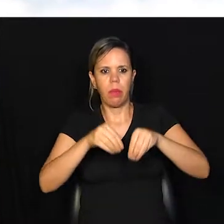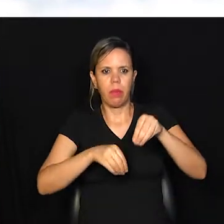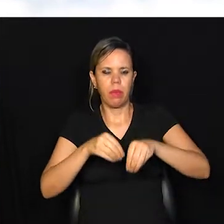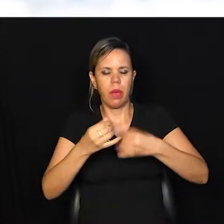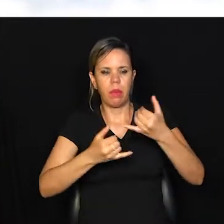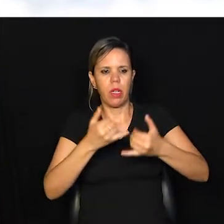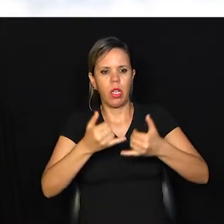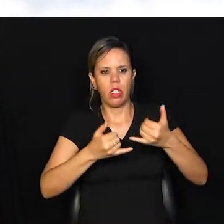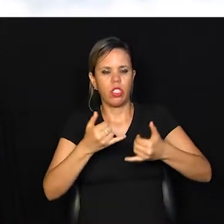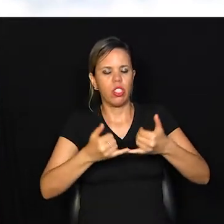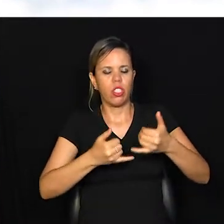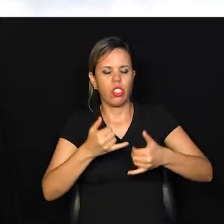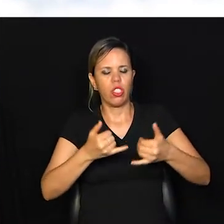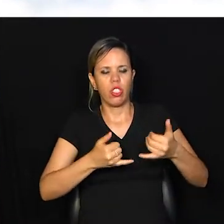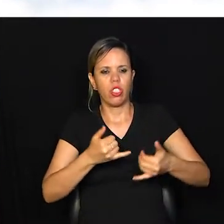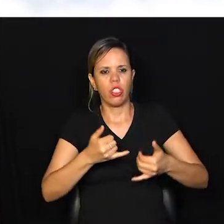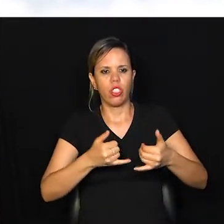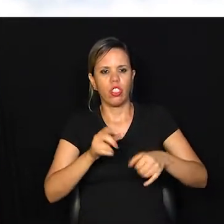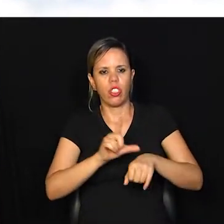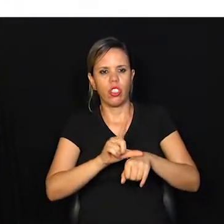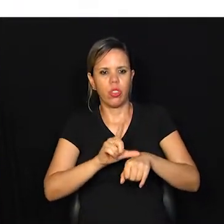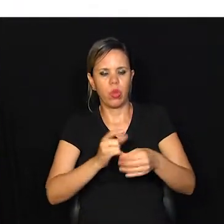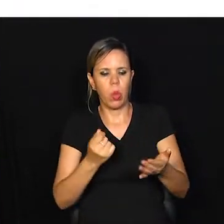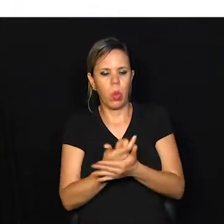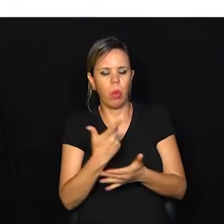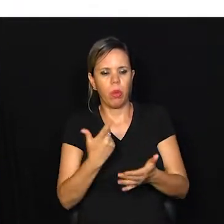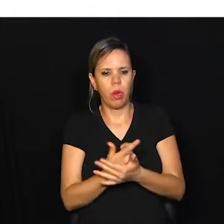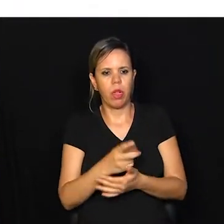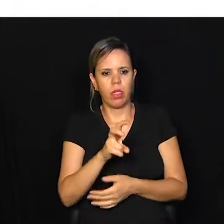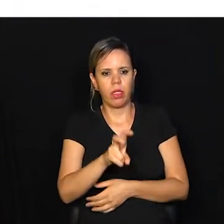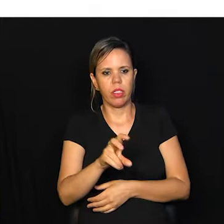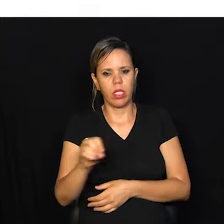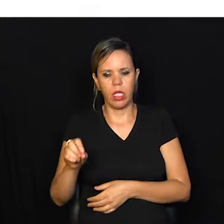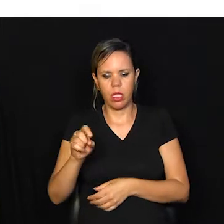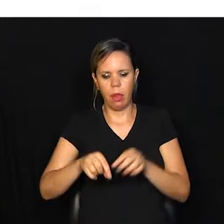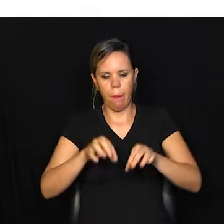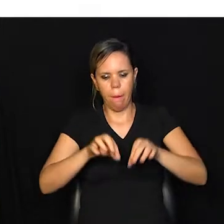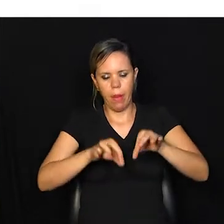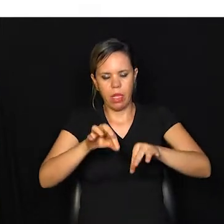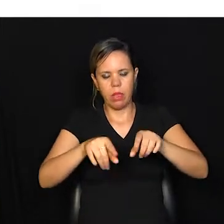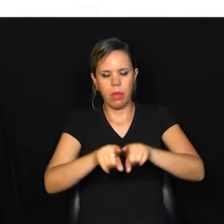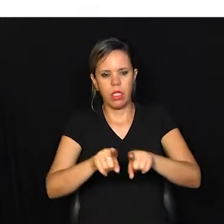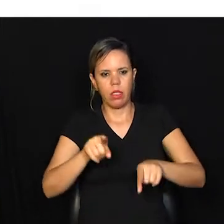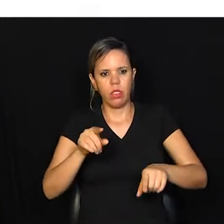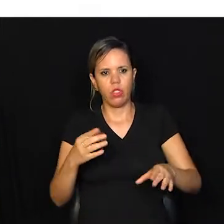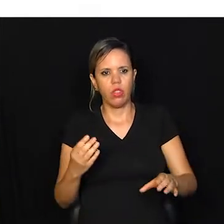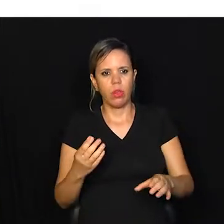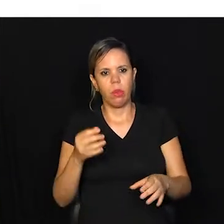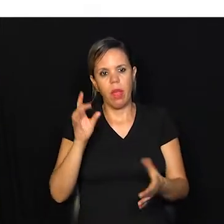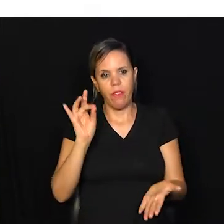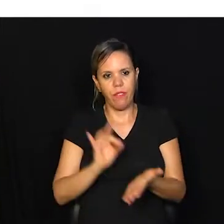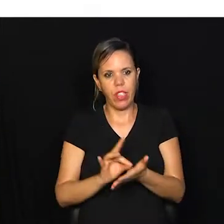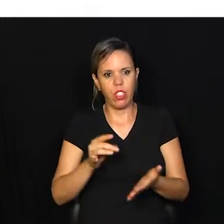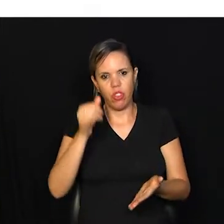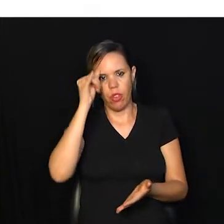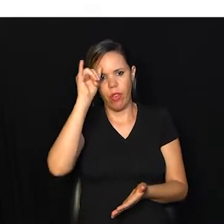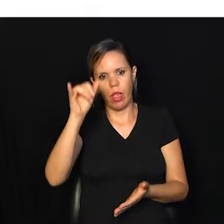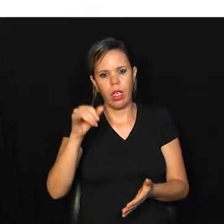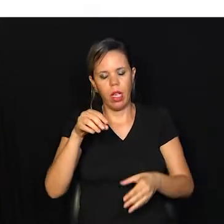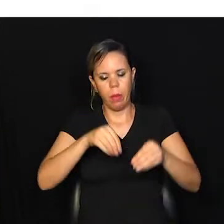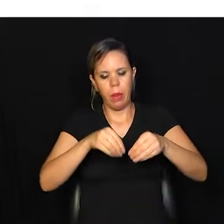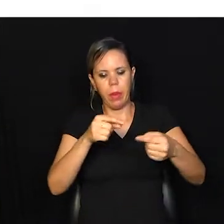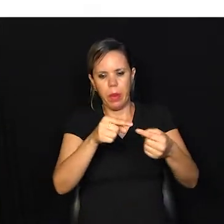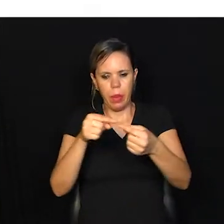loja de brinquedos de 500 peças, de 1000 peças. Para que o combate seja efetivo e completo, você precisa encaixar